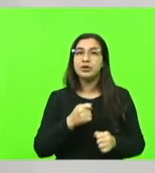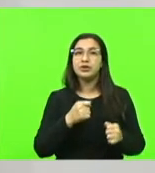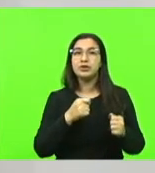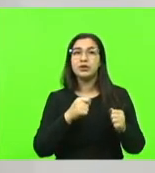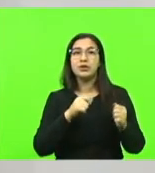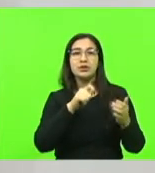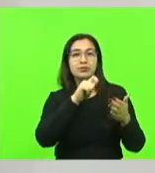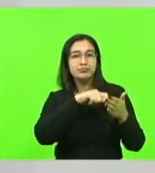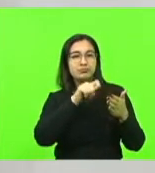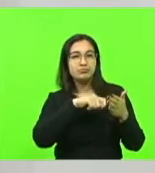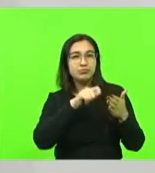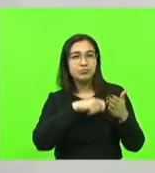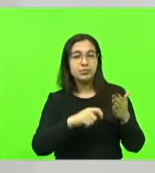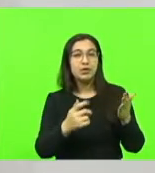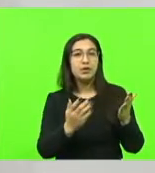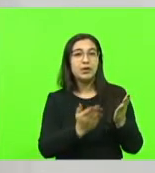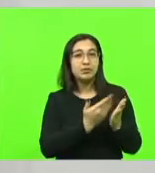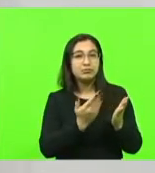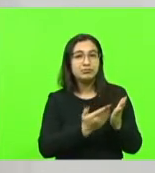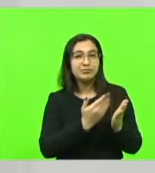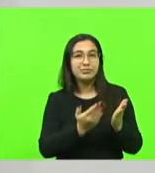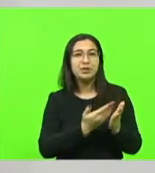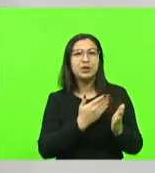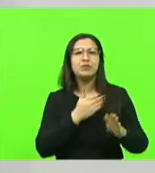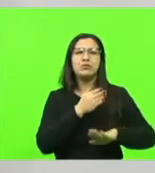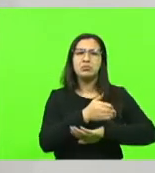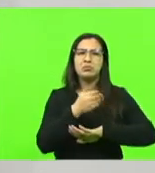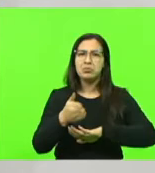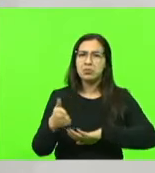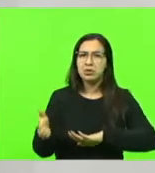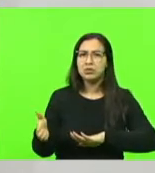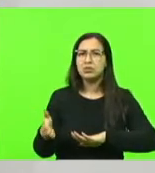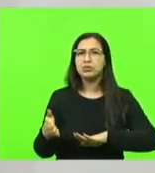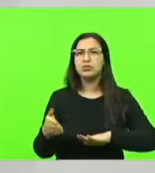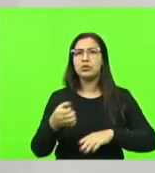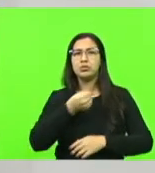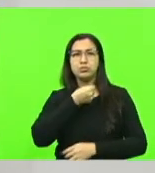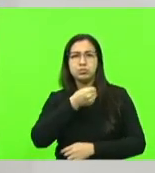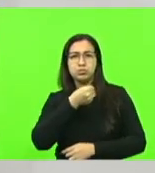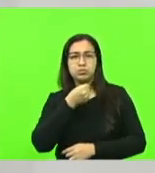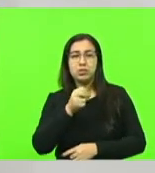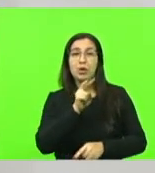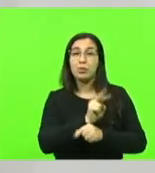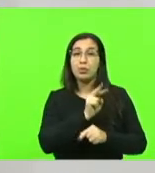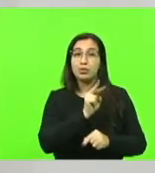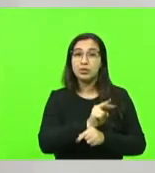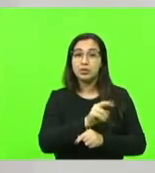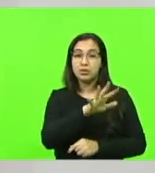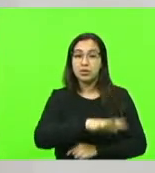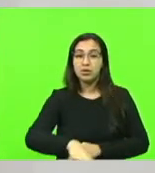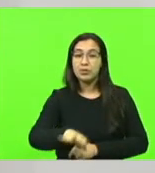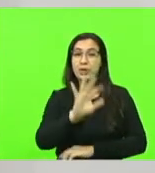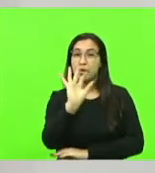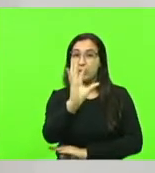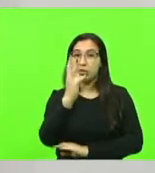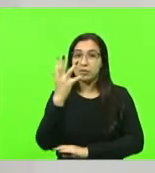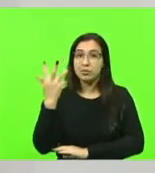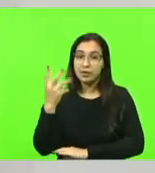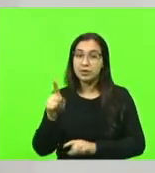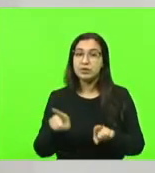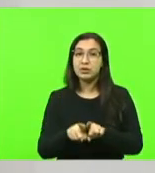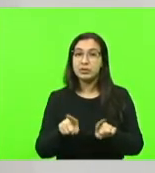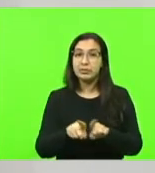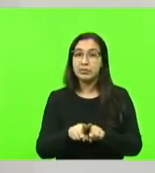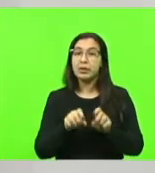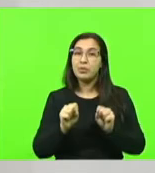participou de uma coletânea de assuntos de proteção ao meio ambiente e do aproveitamento de